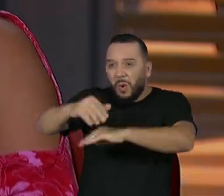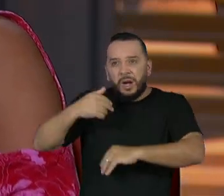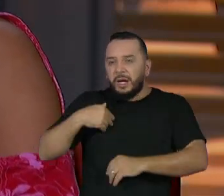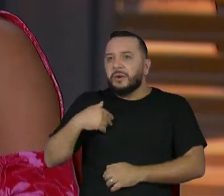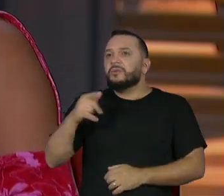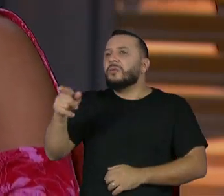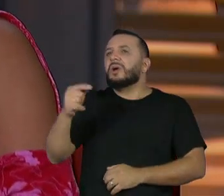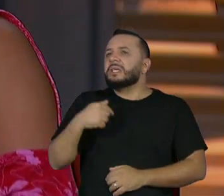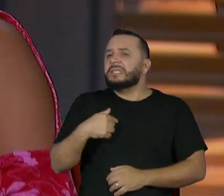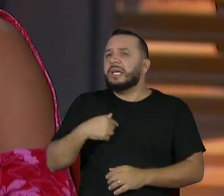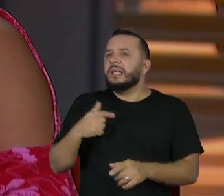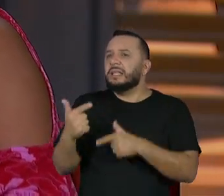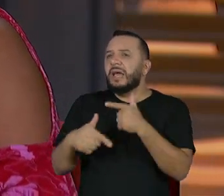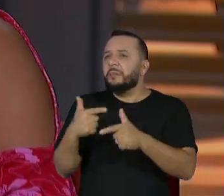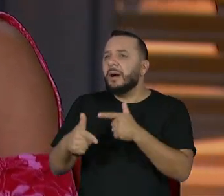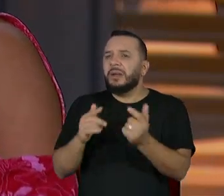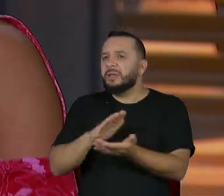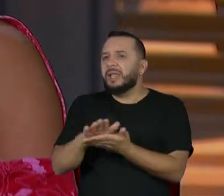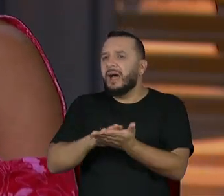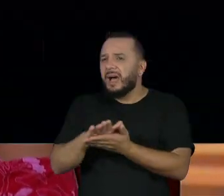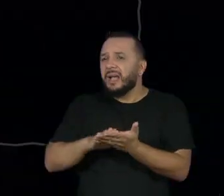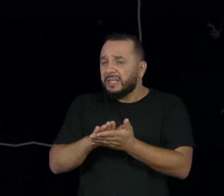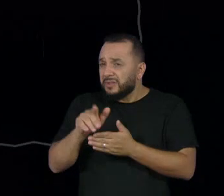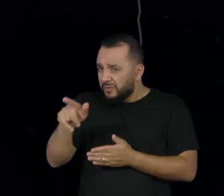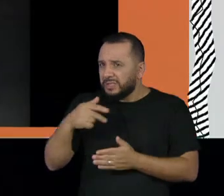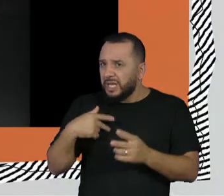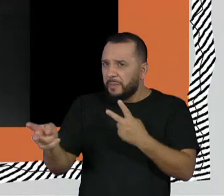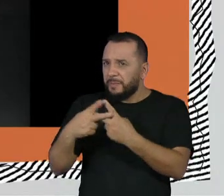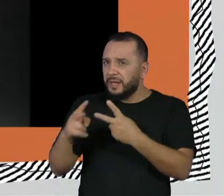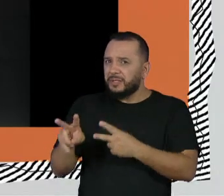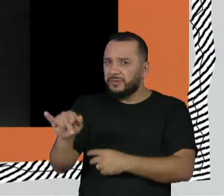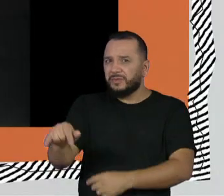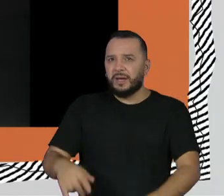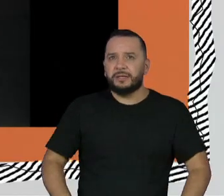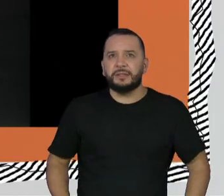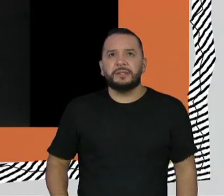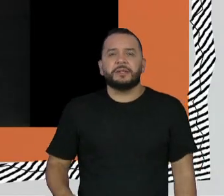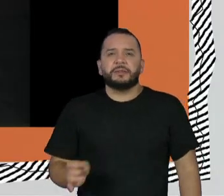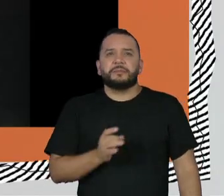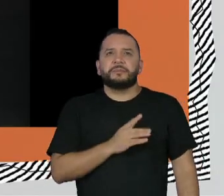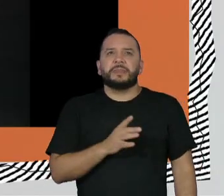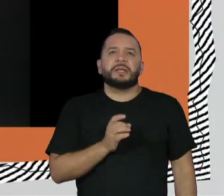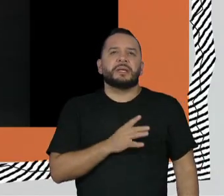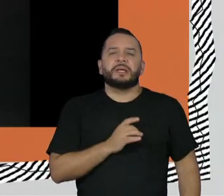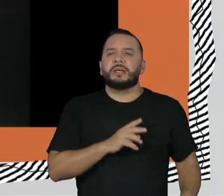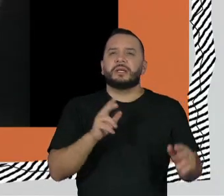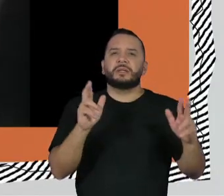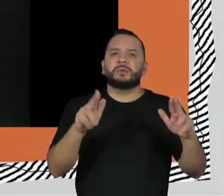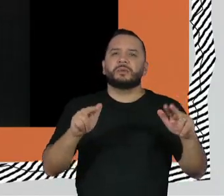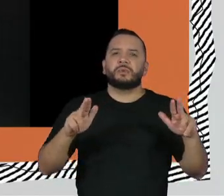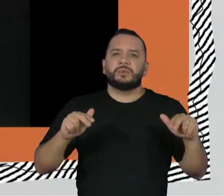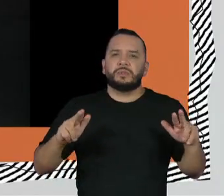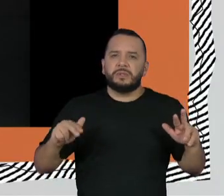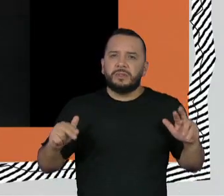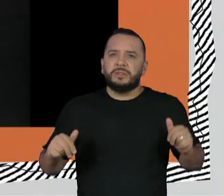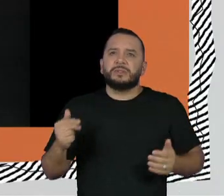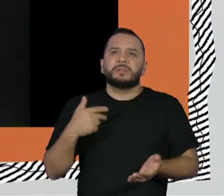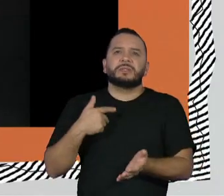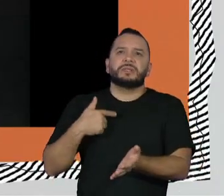você tem um emprego, você vai ser preso. Nunca tenha medo do seu